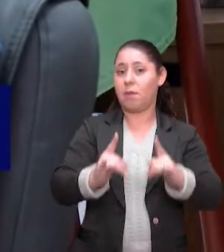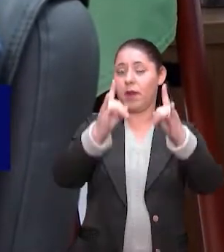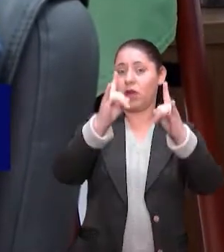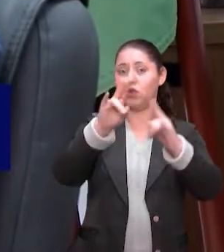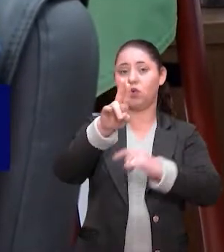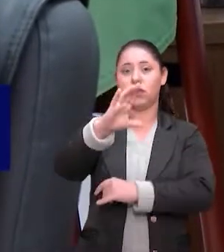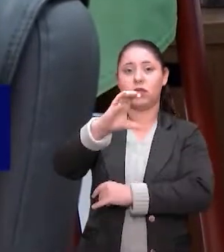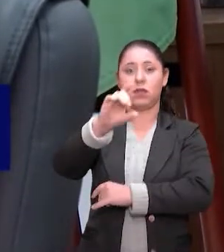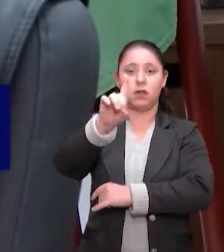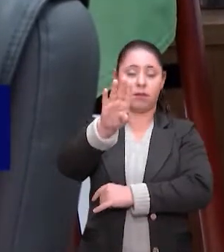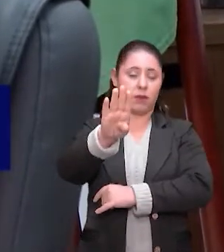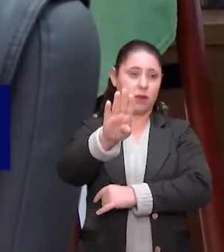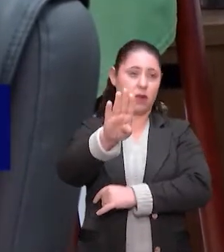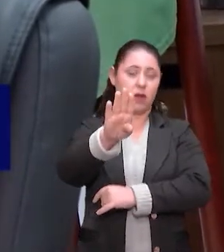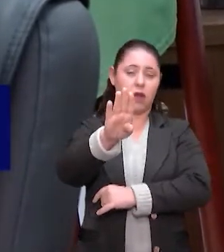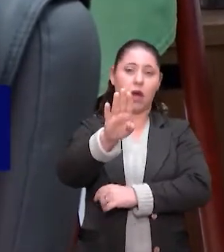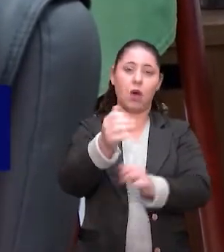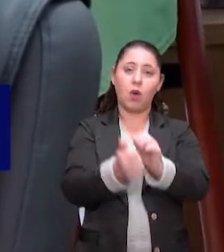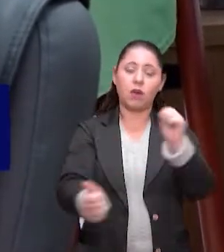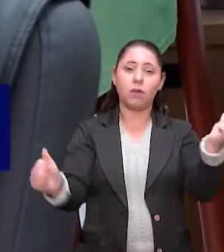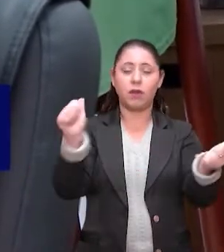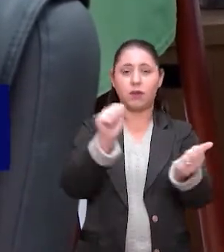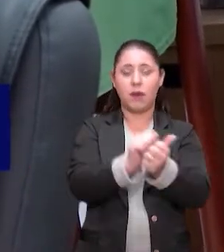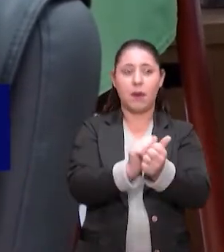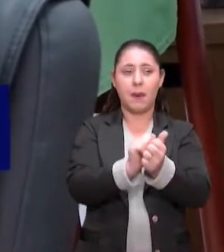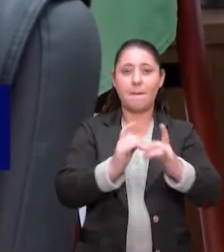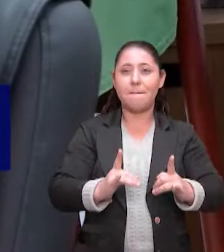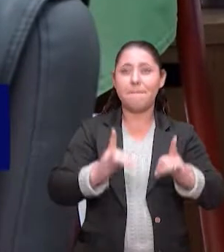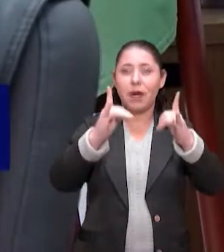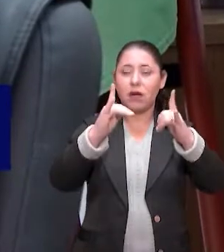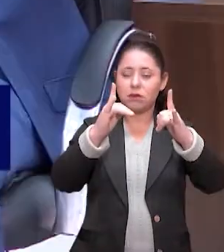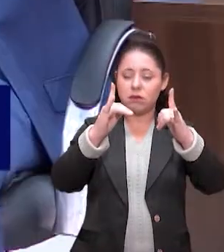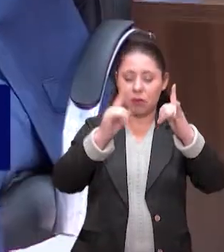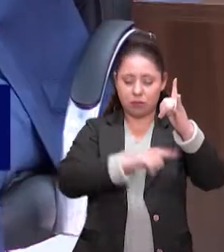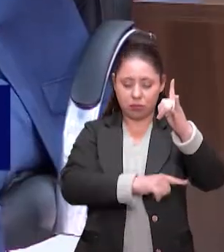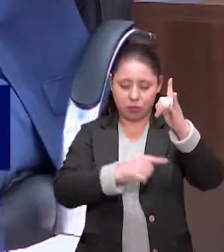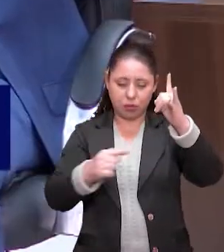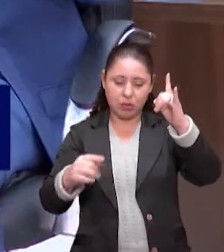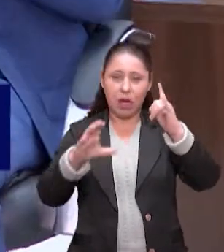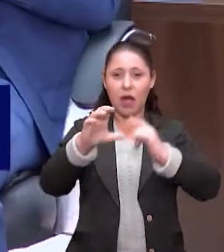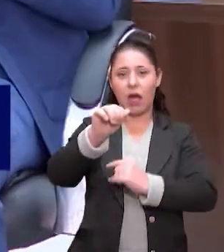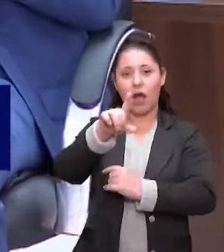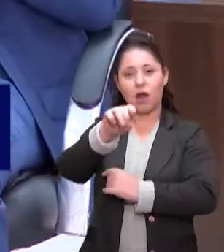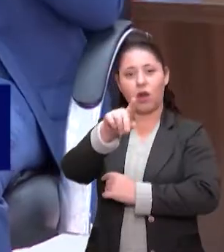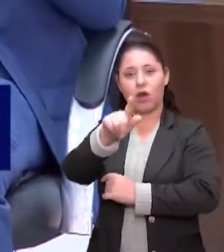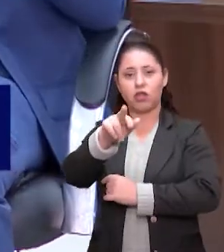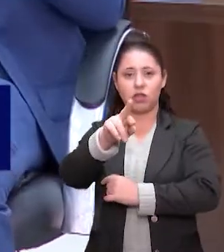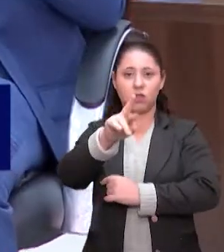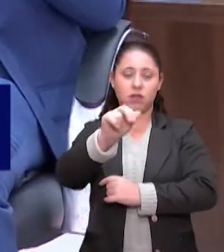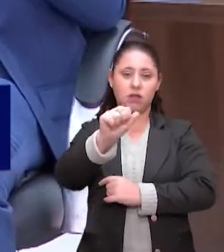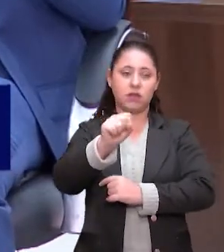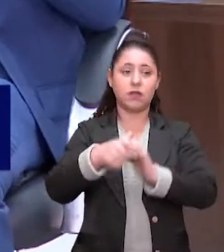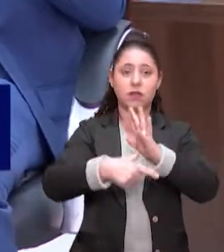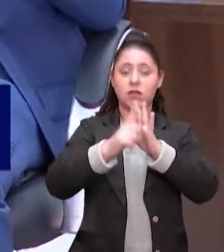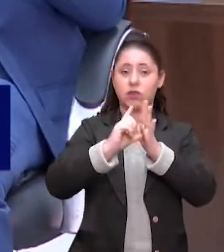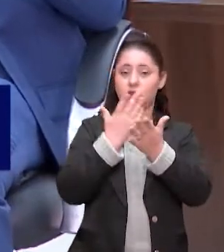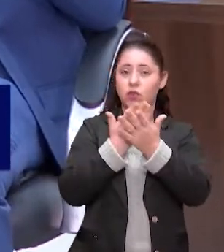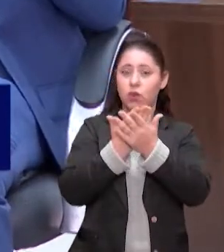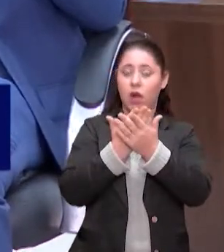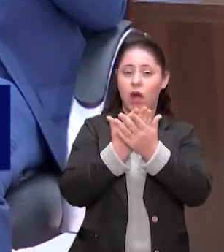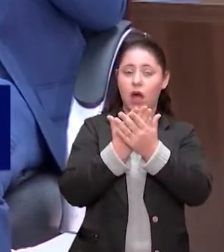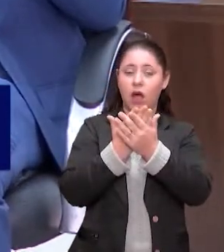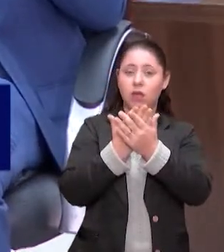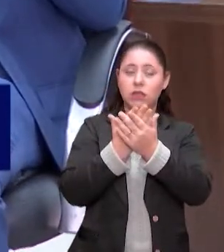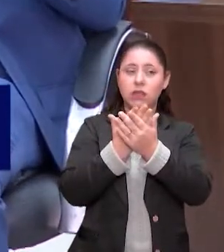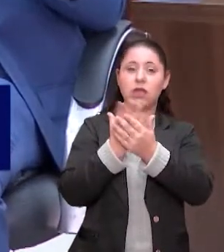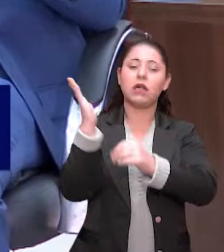UCDB, funcionava num prédio adaptado ali embaixo do pontilhão da Calógeras, né? Eu estudava de manhã e antes de eu começar a estagiar, eu